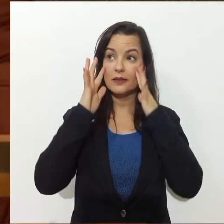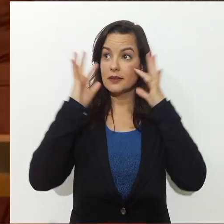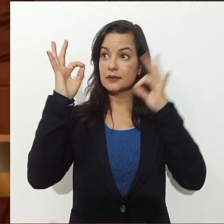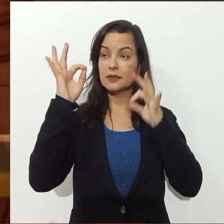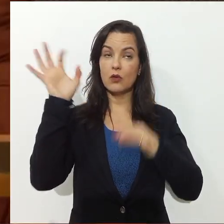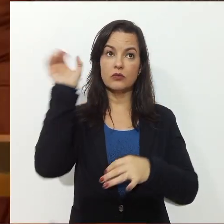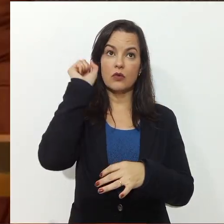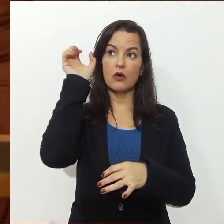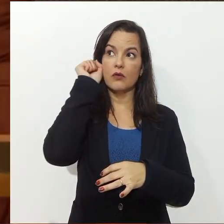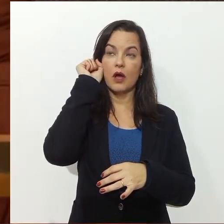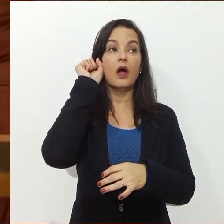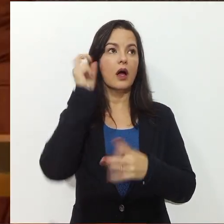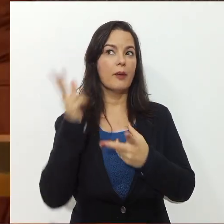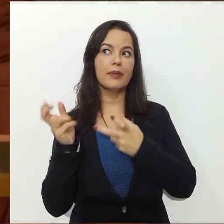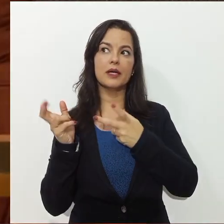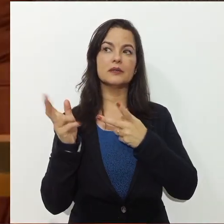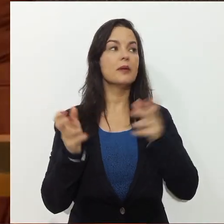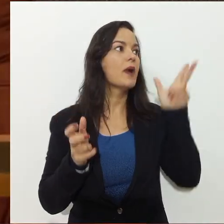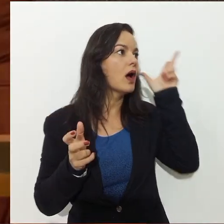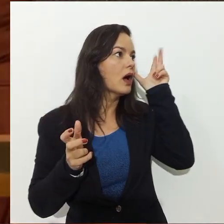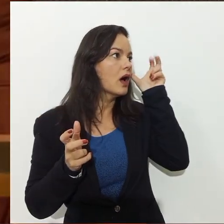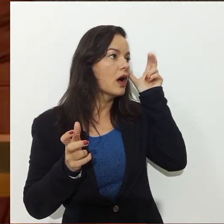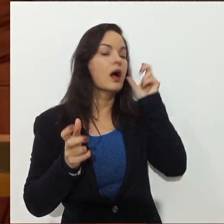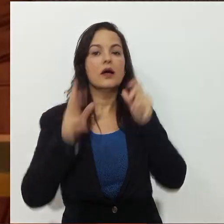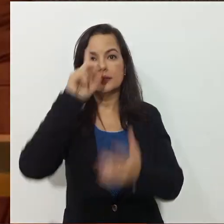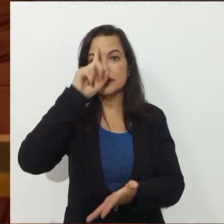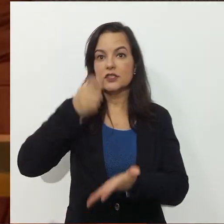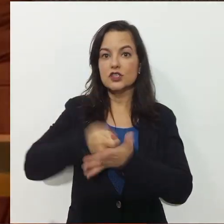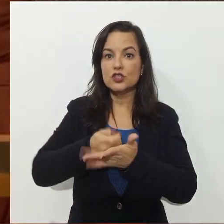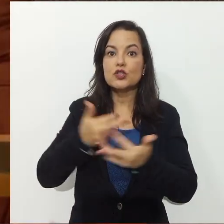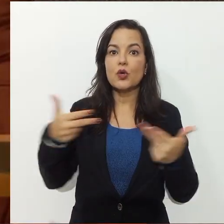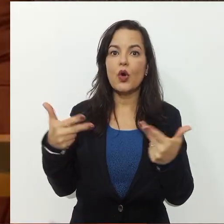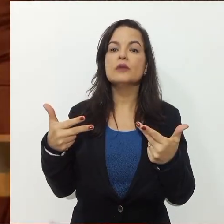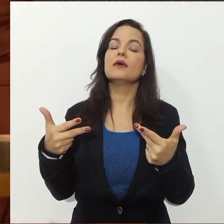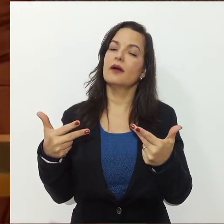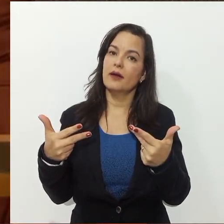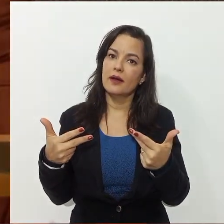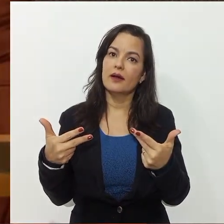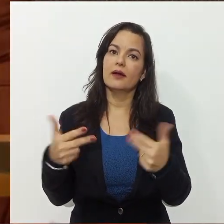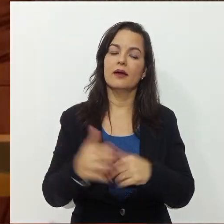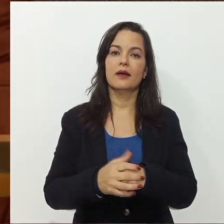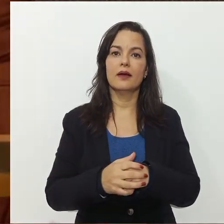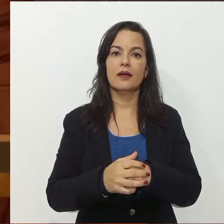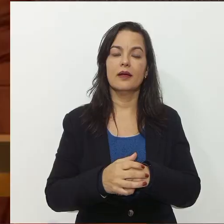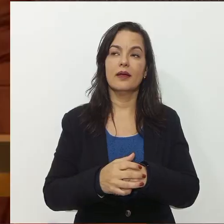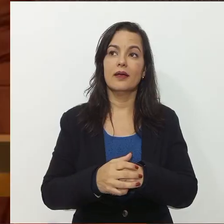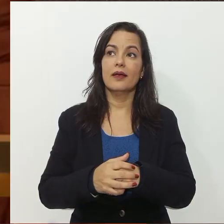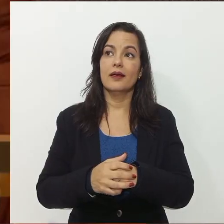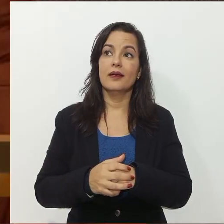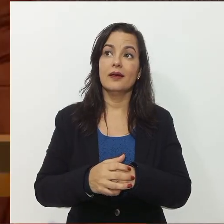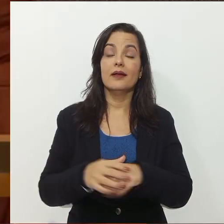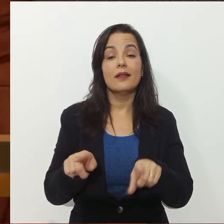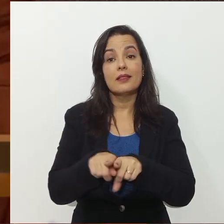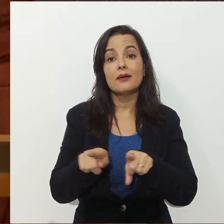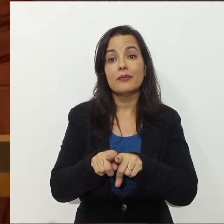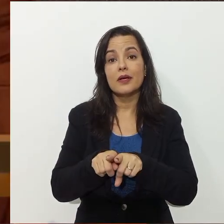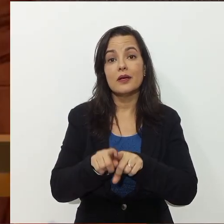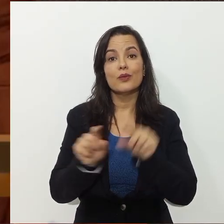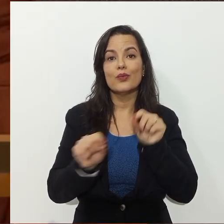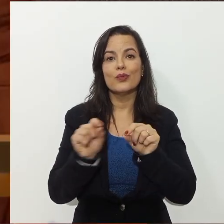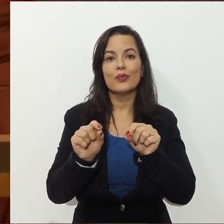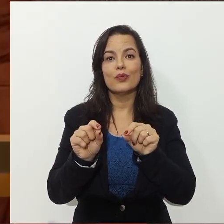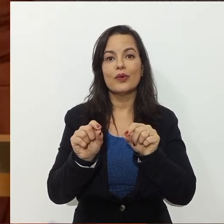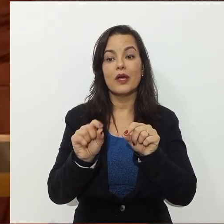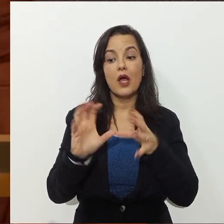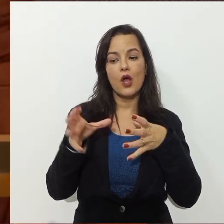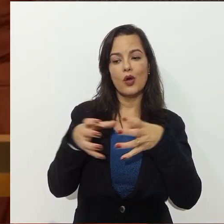a gente perceba o ambiente, para que a gente tome decisões, e o quanto que, infelizmente, a comunidade surda é deixada